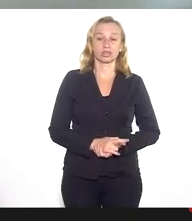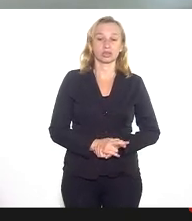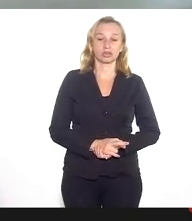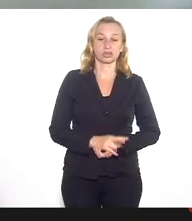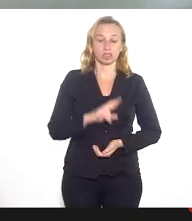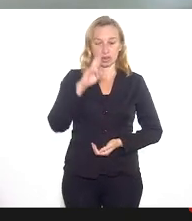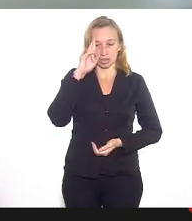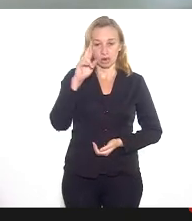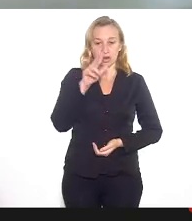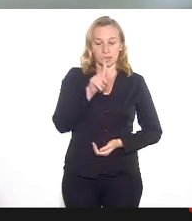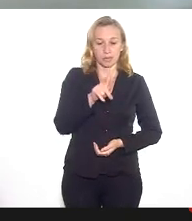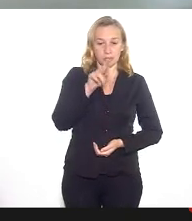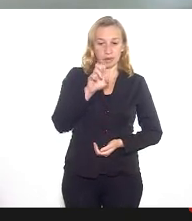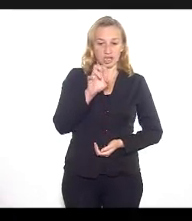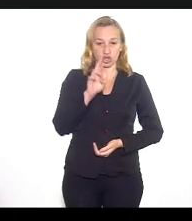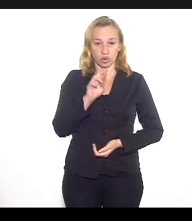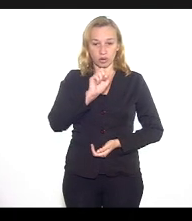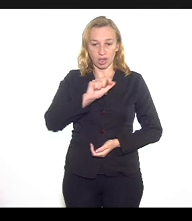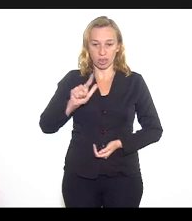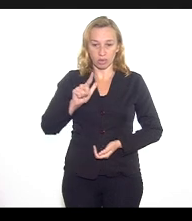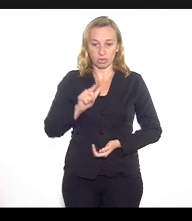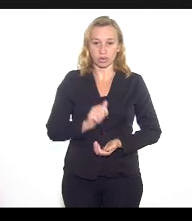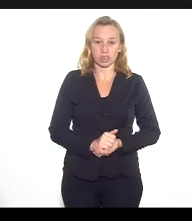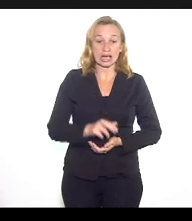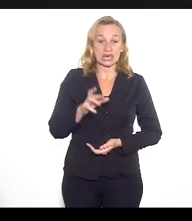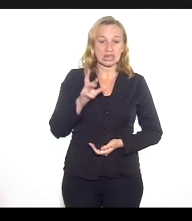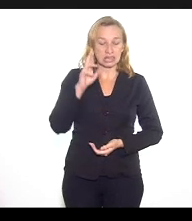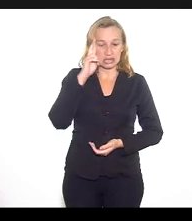Petrobras, o senhor Guilherme Mourelli,